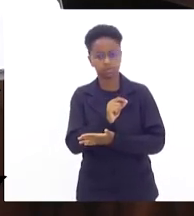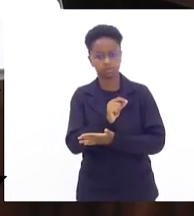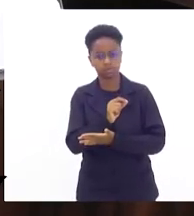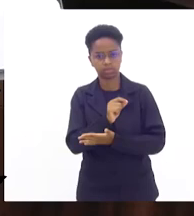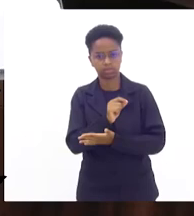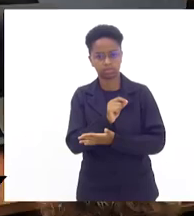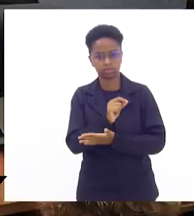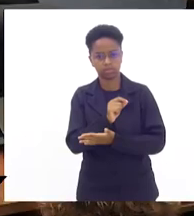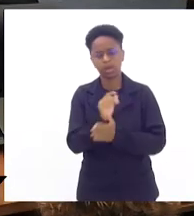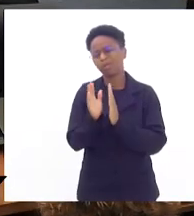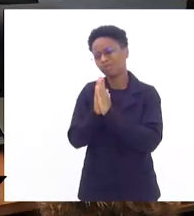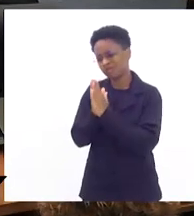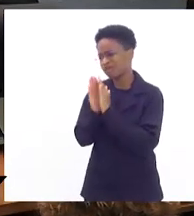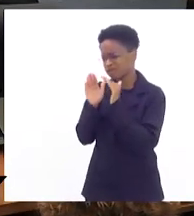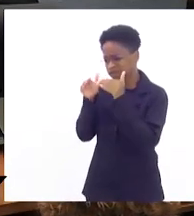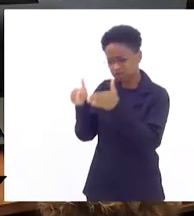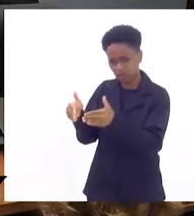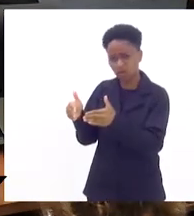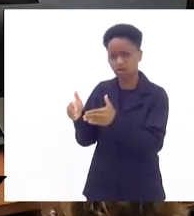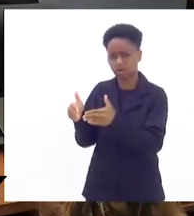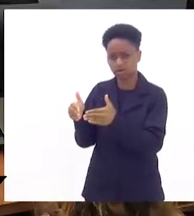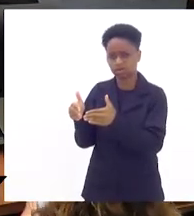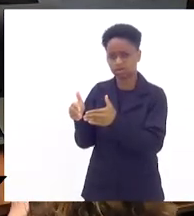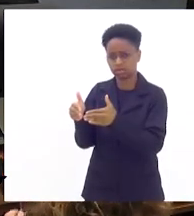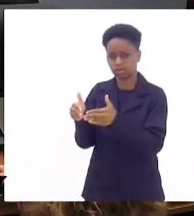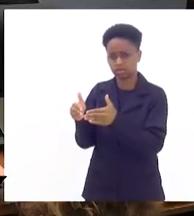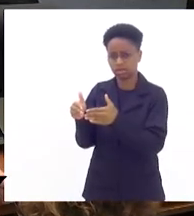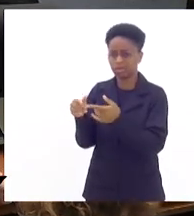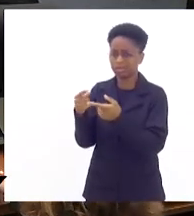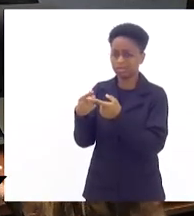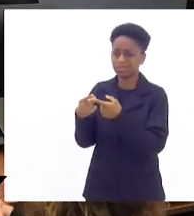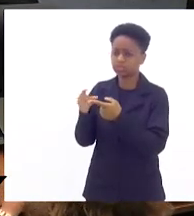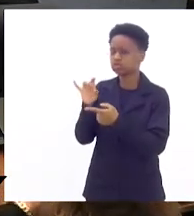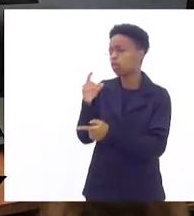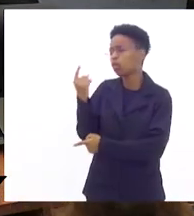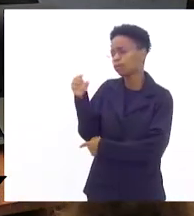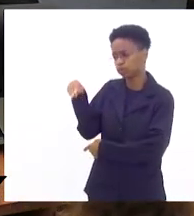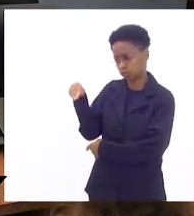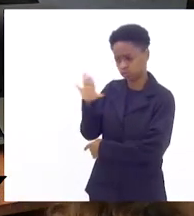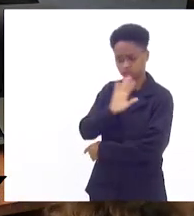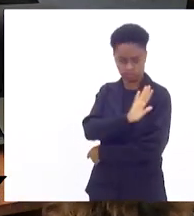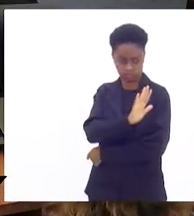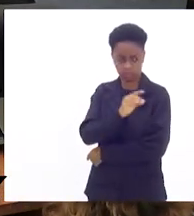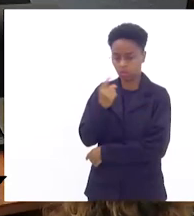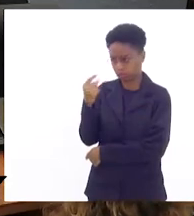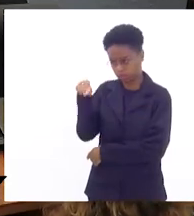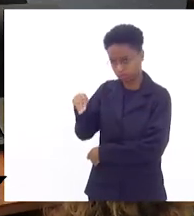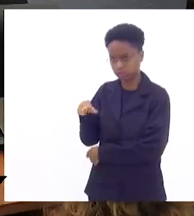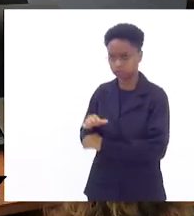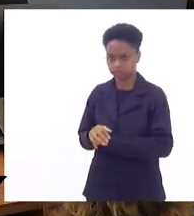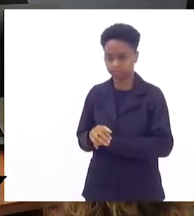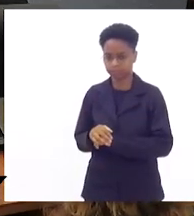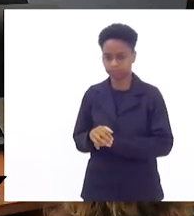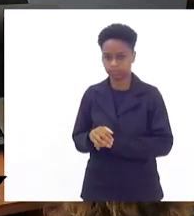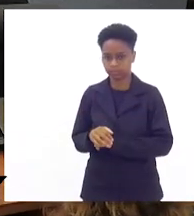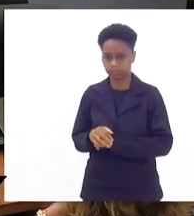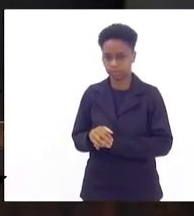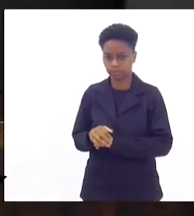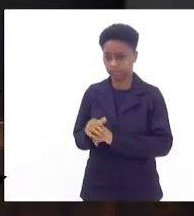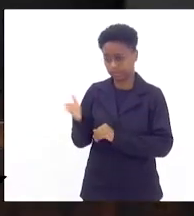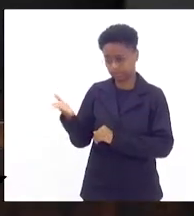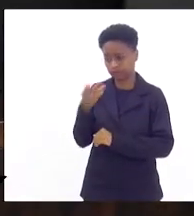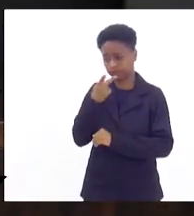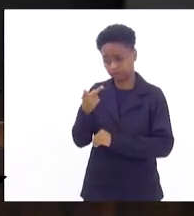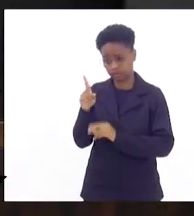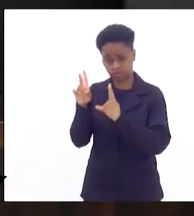Robson, por favor, vamos focar, inclusive, só um minutinho, deputado. Robson, esse caso de São